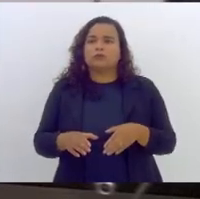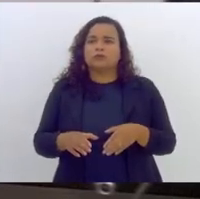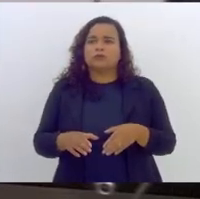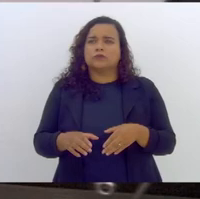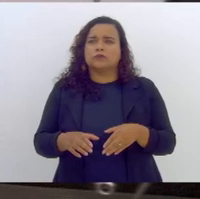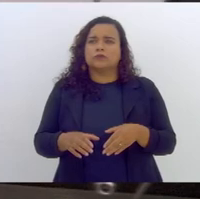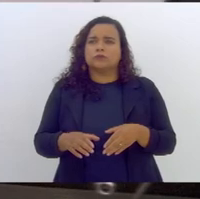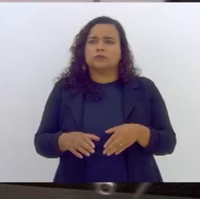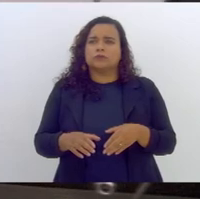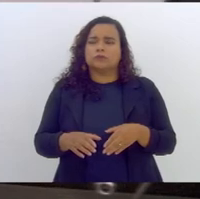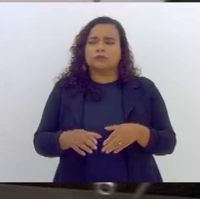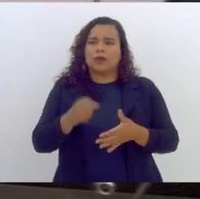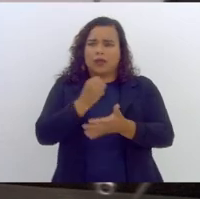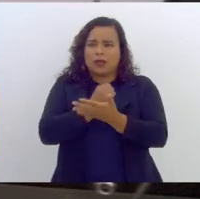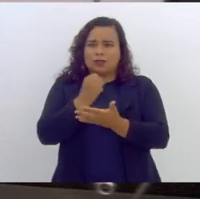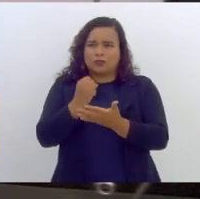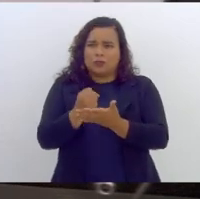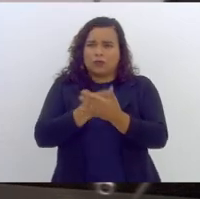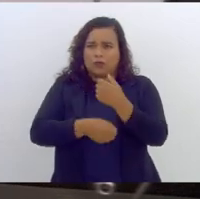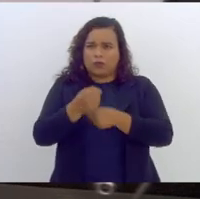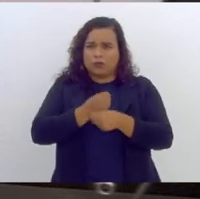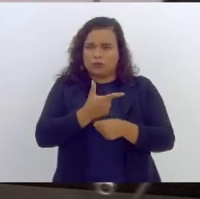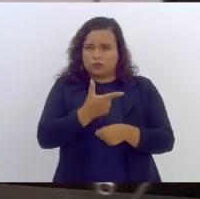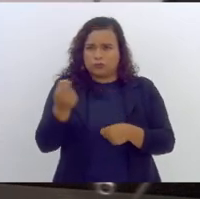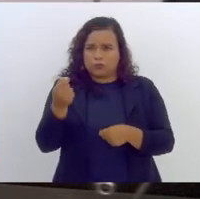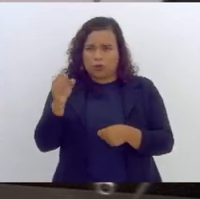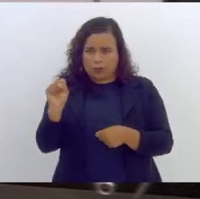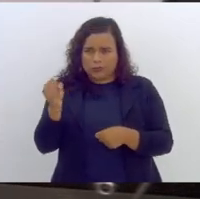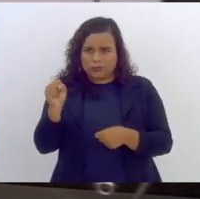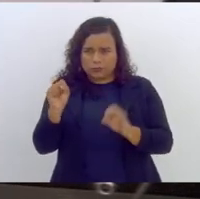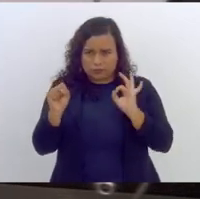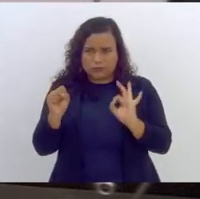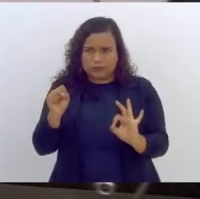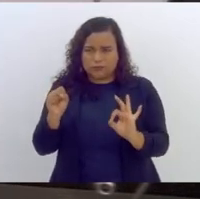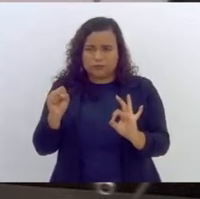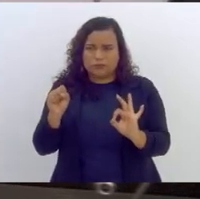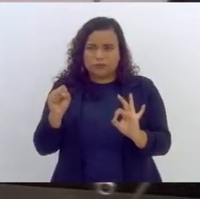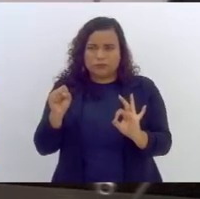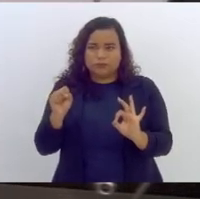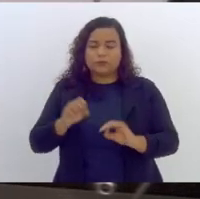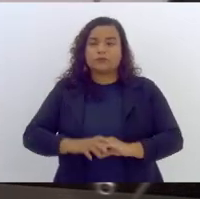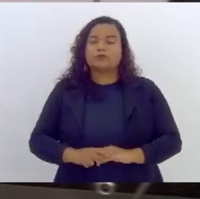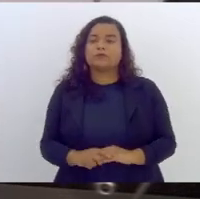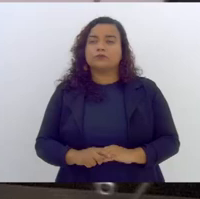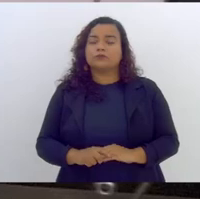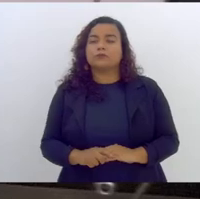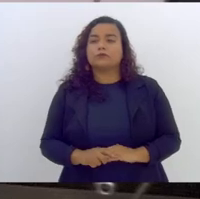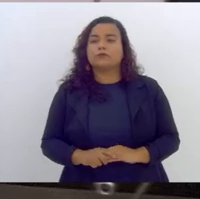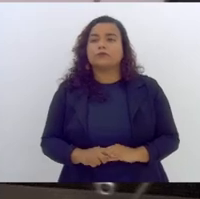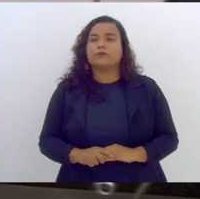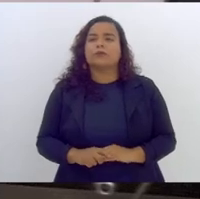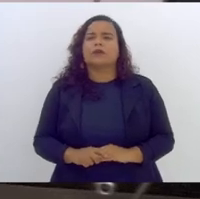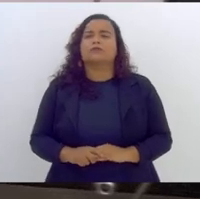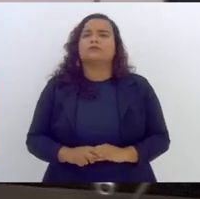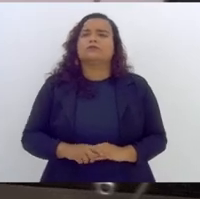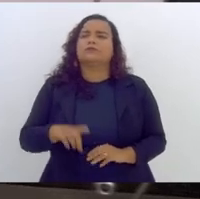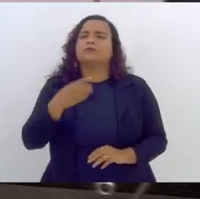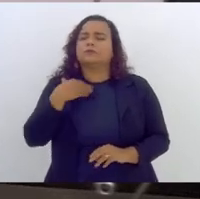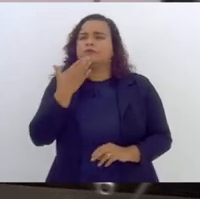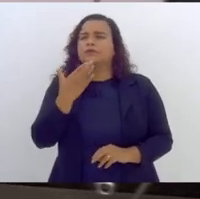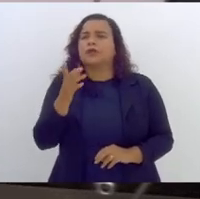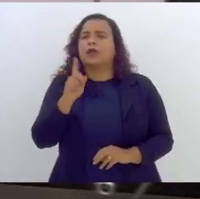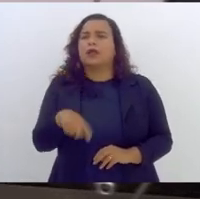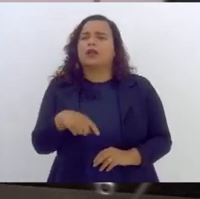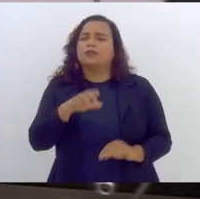de cartório 2008 não é que a demanda seria a convocação